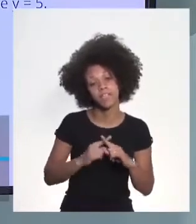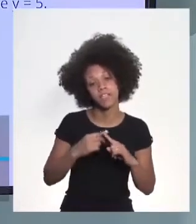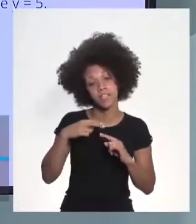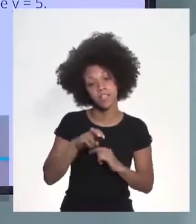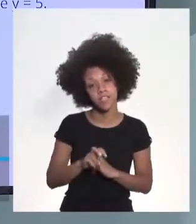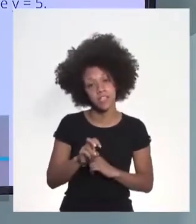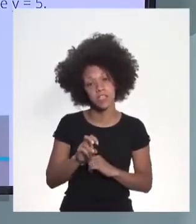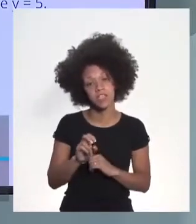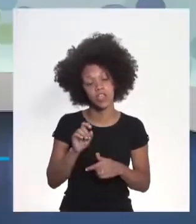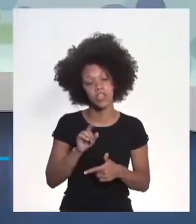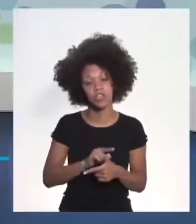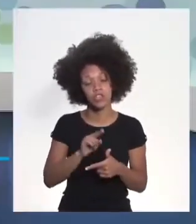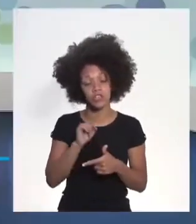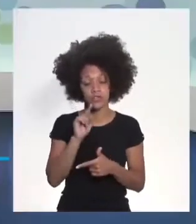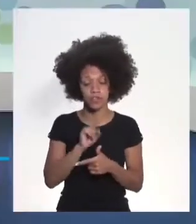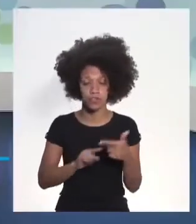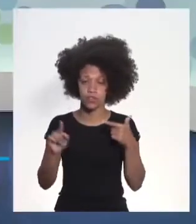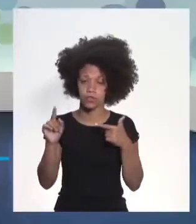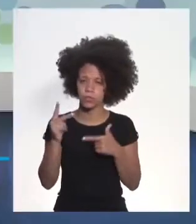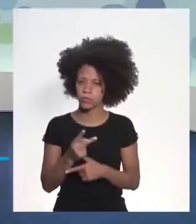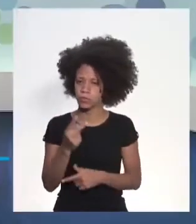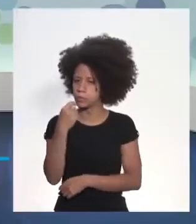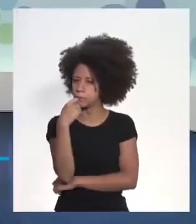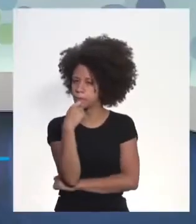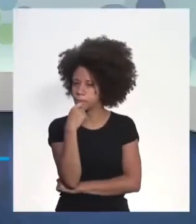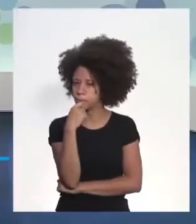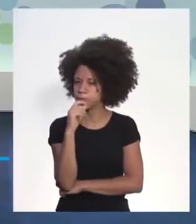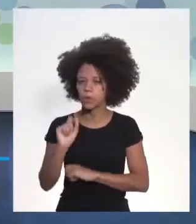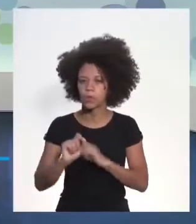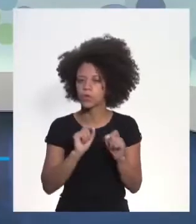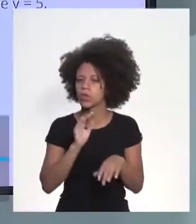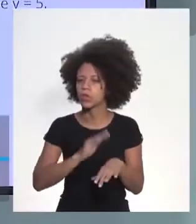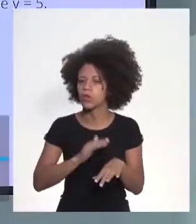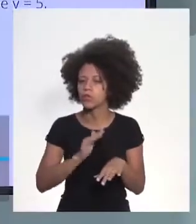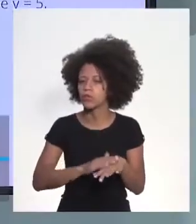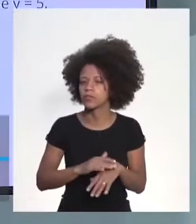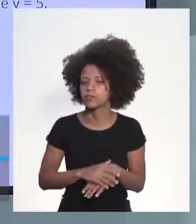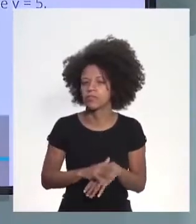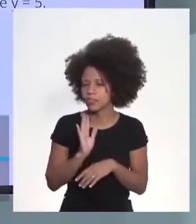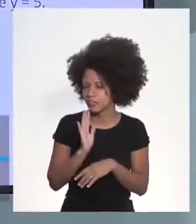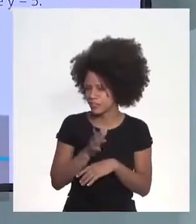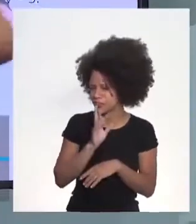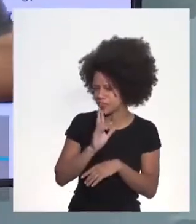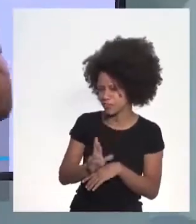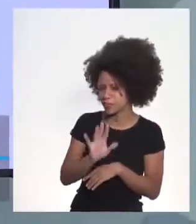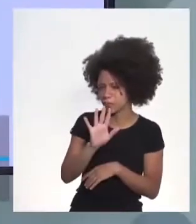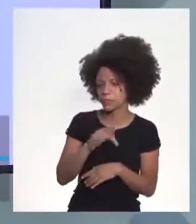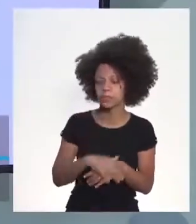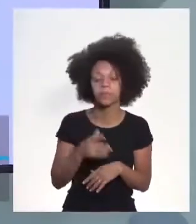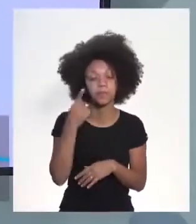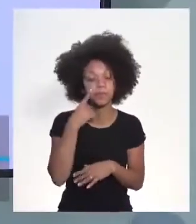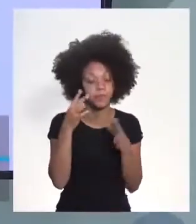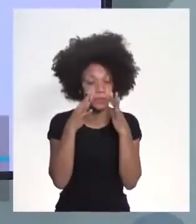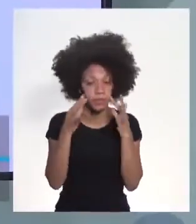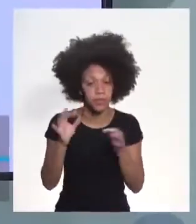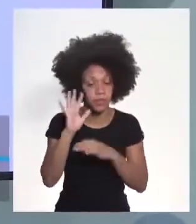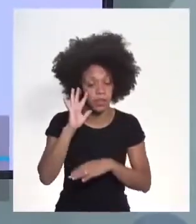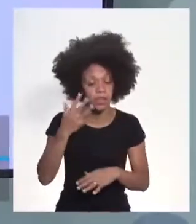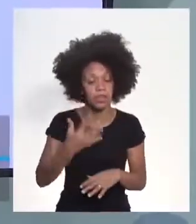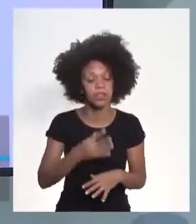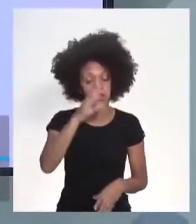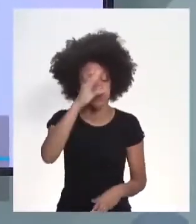2 eu faço o quê Primeiro vamos deixar de molho essa essa questãozinha já já a gente volta para responder vamos prestar atenção na